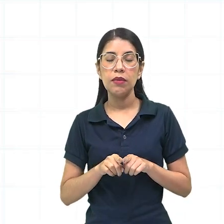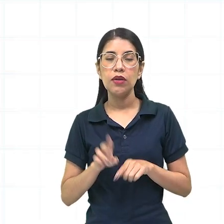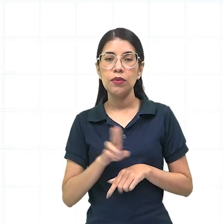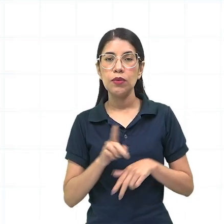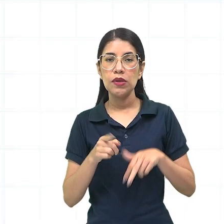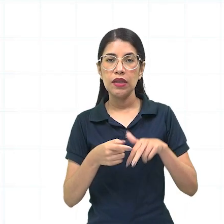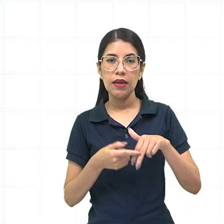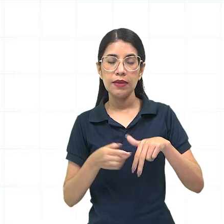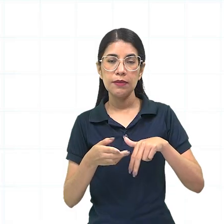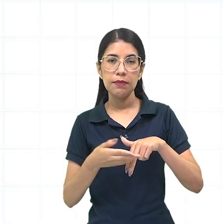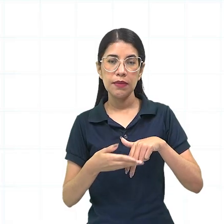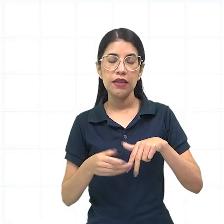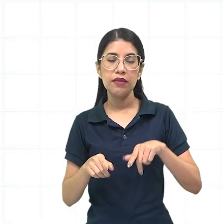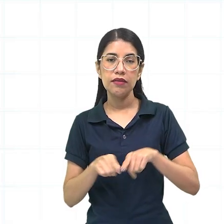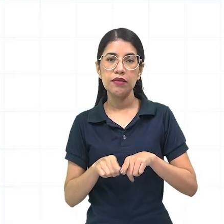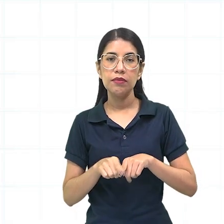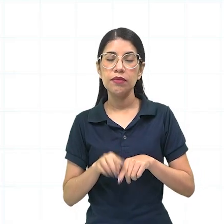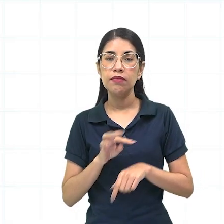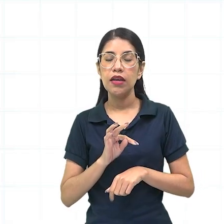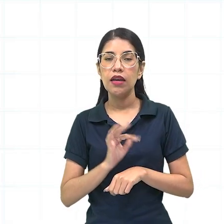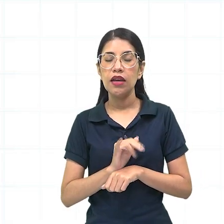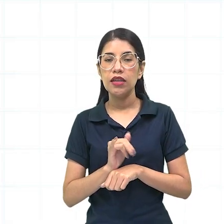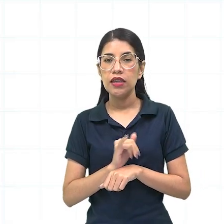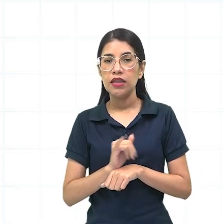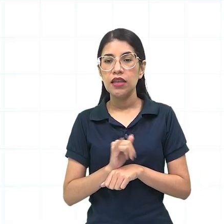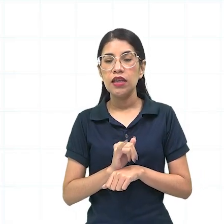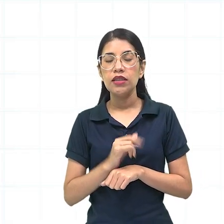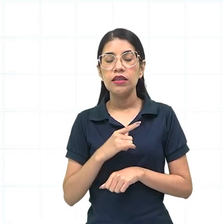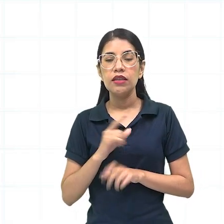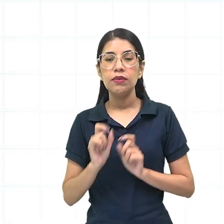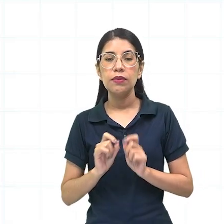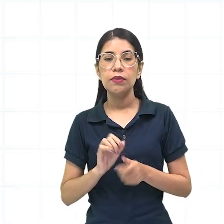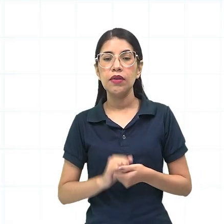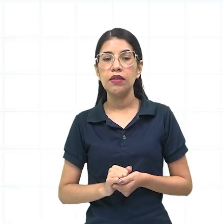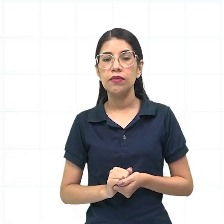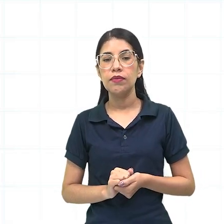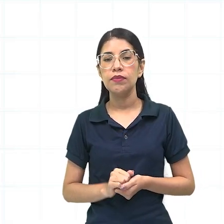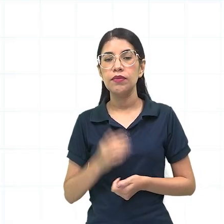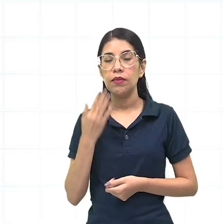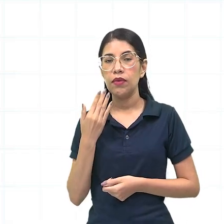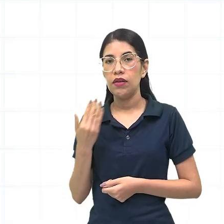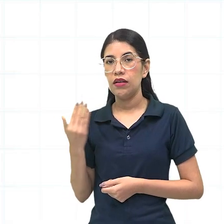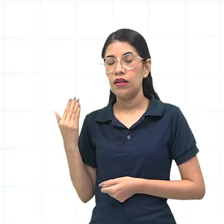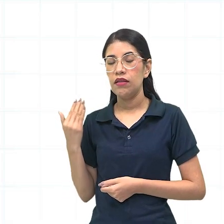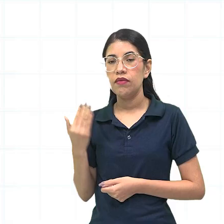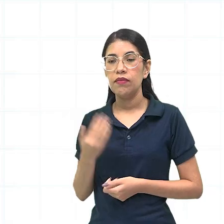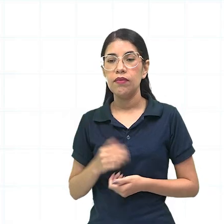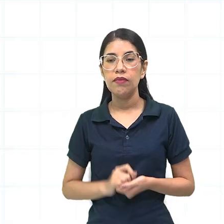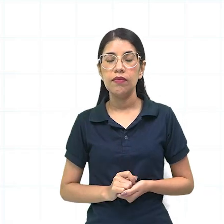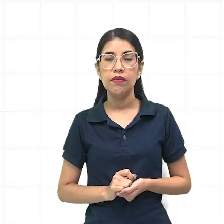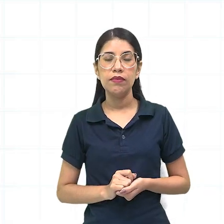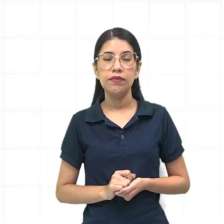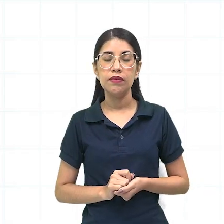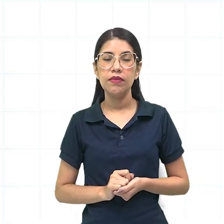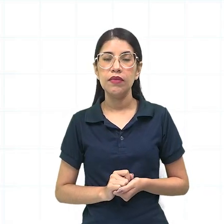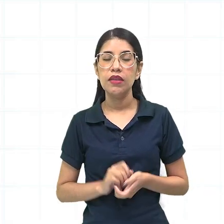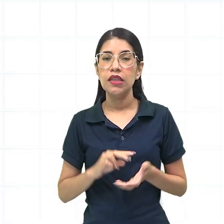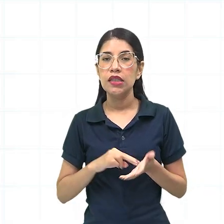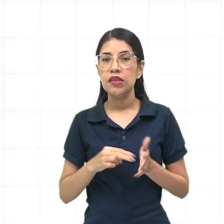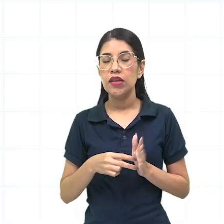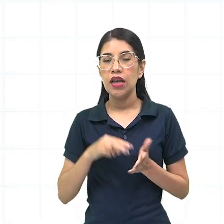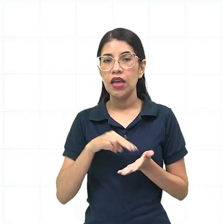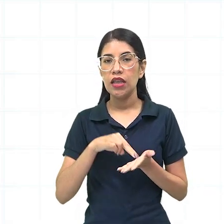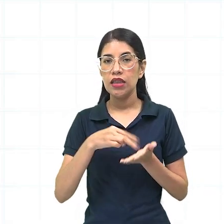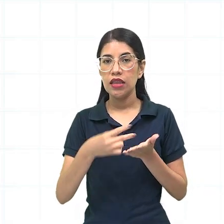as pernas. As técnicas populares incluem o double leg takedown, que é derrubar